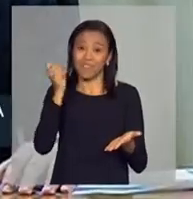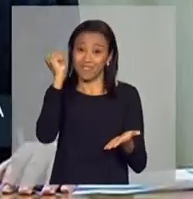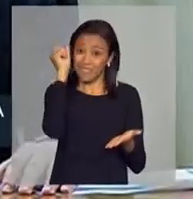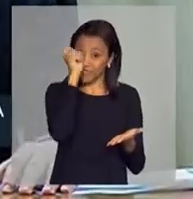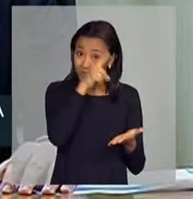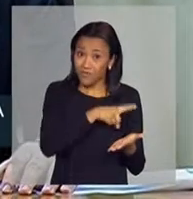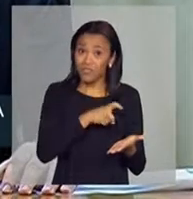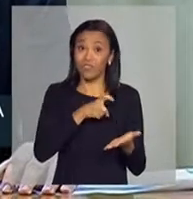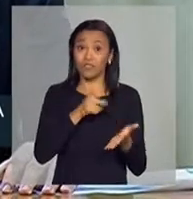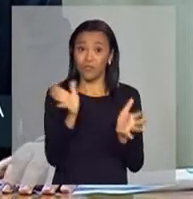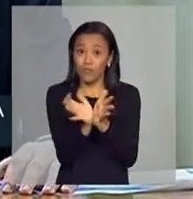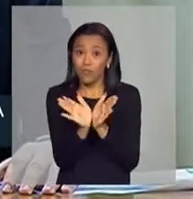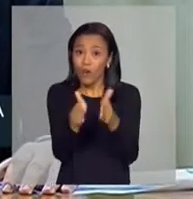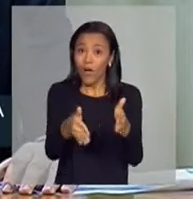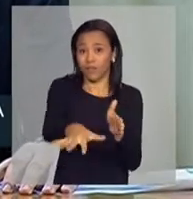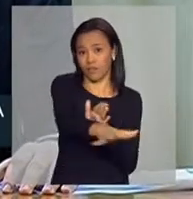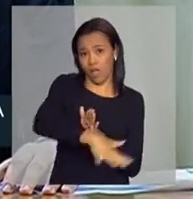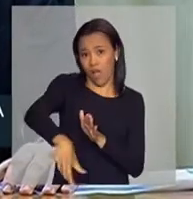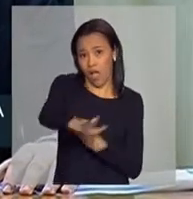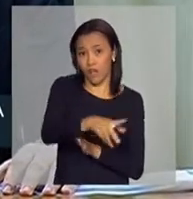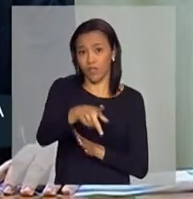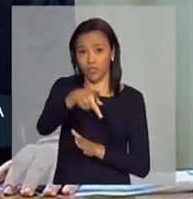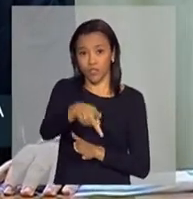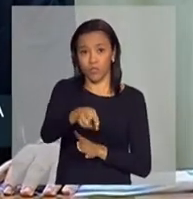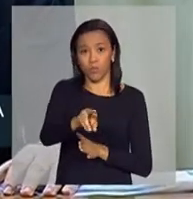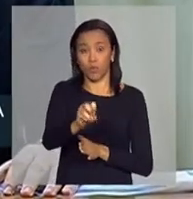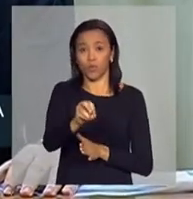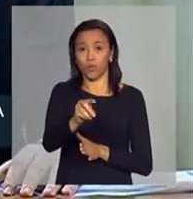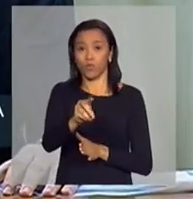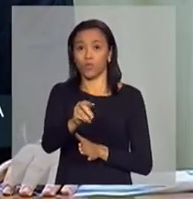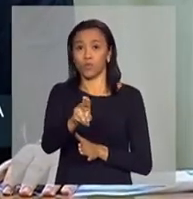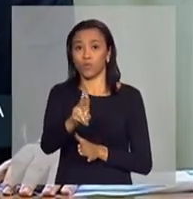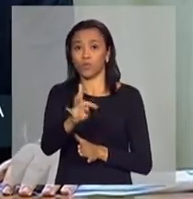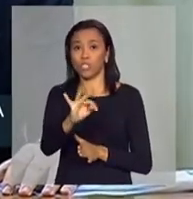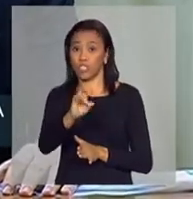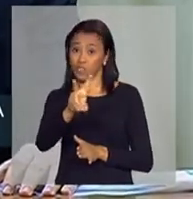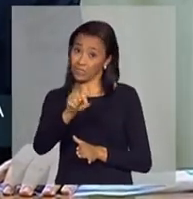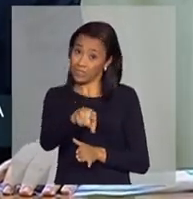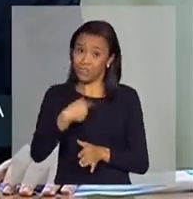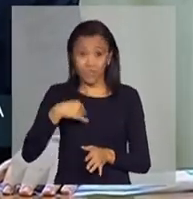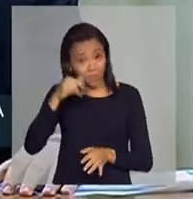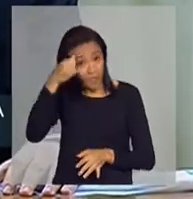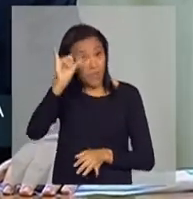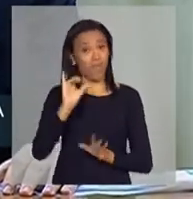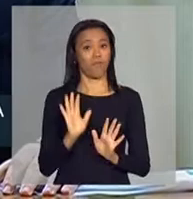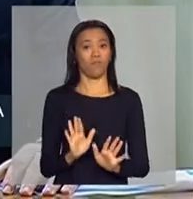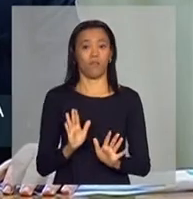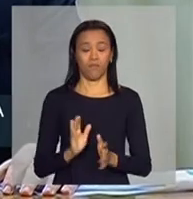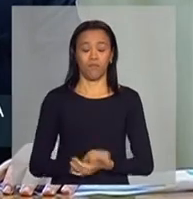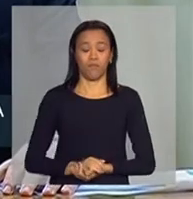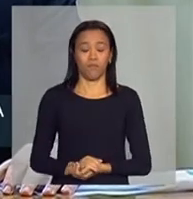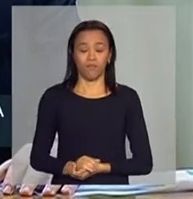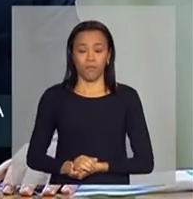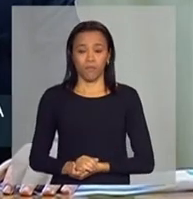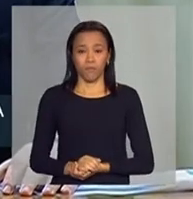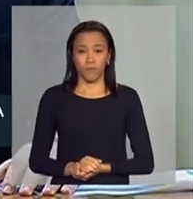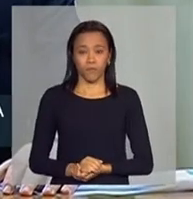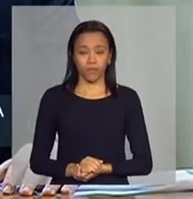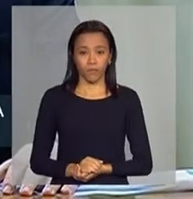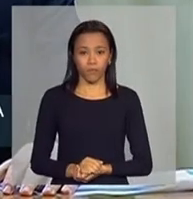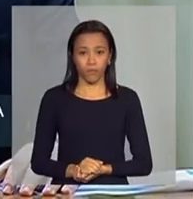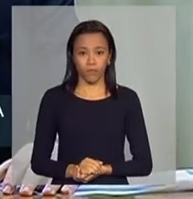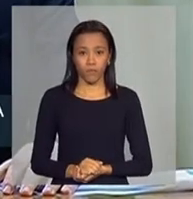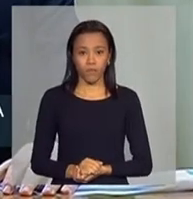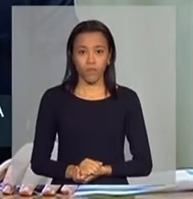para o setor produtivo e de Isso deve ser evitado é é